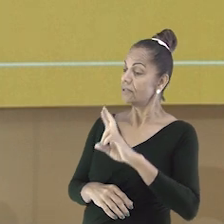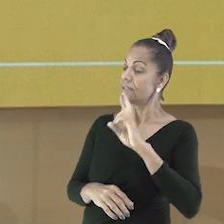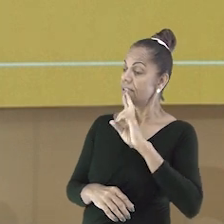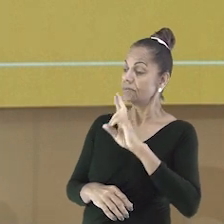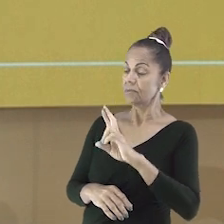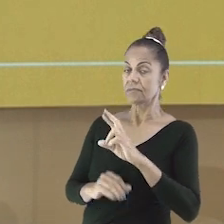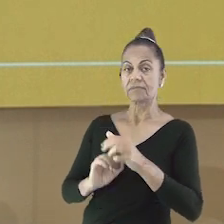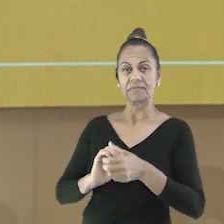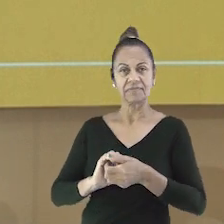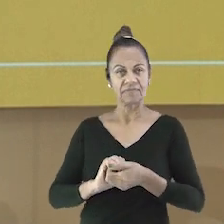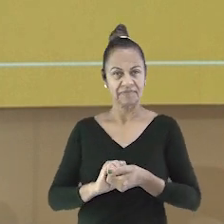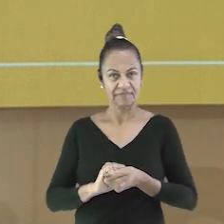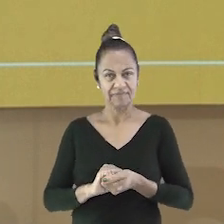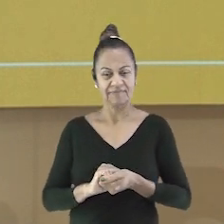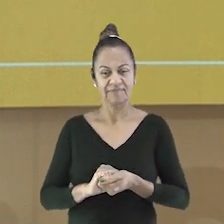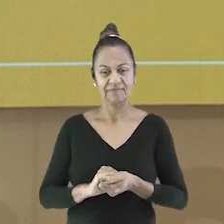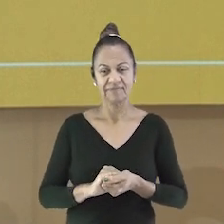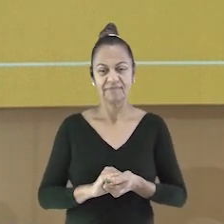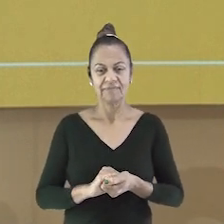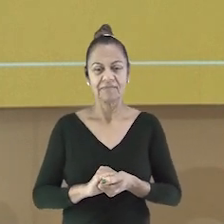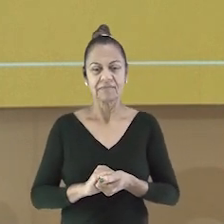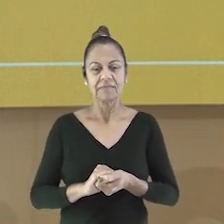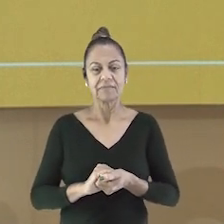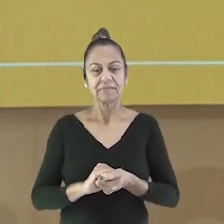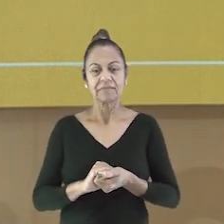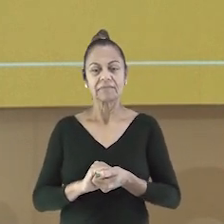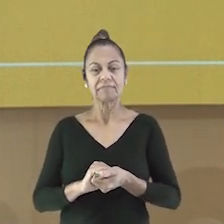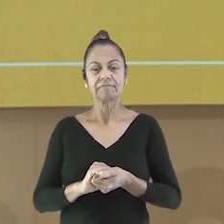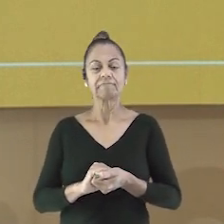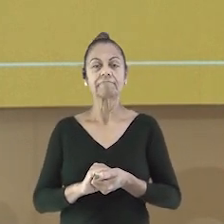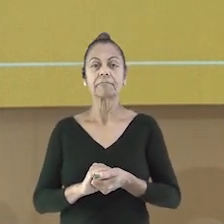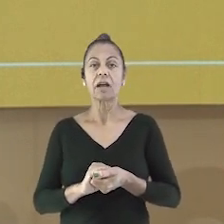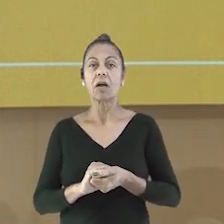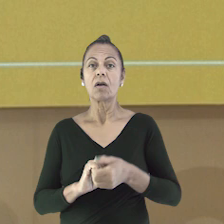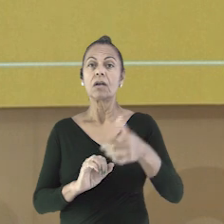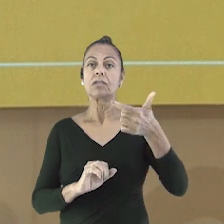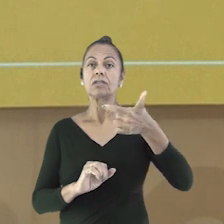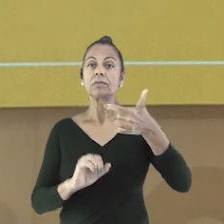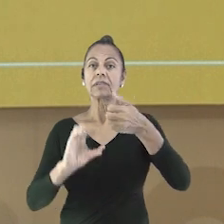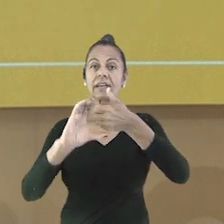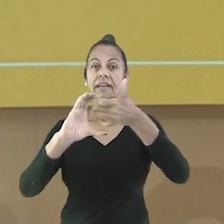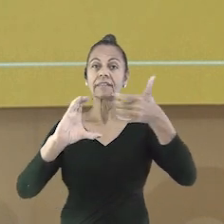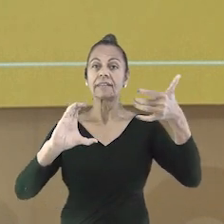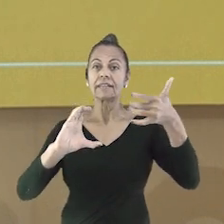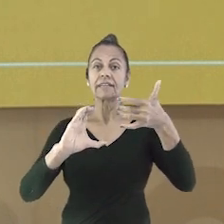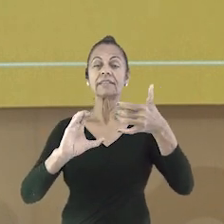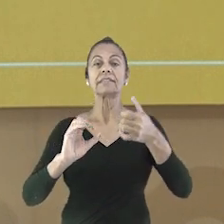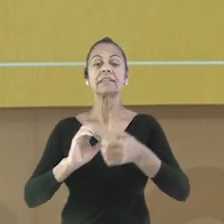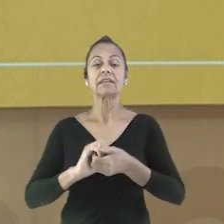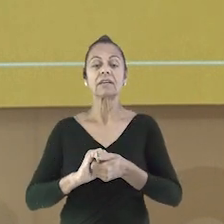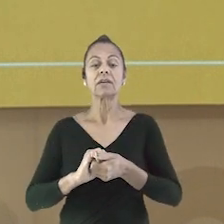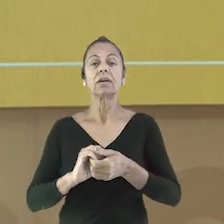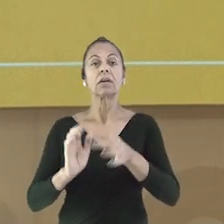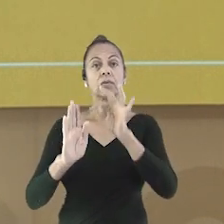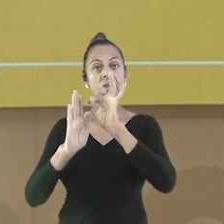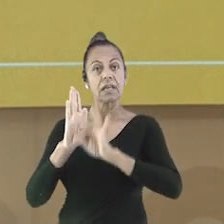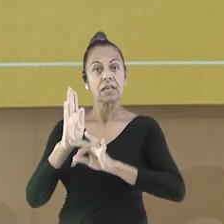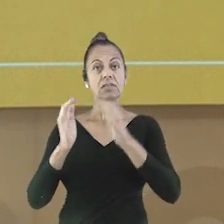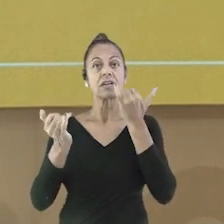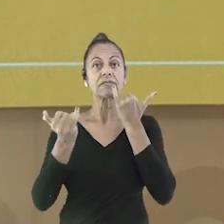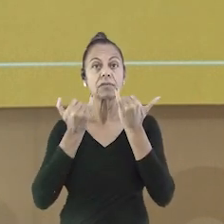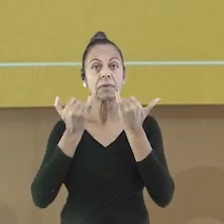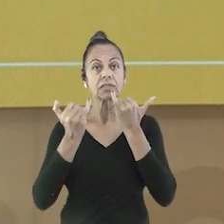haja o entrevistador, aquele quem faz as perguntas, e o entrevistado, aquele quem responde às perguntas.